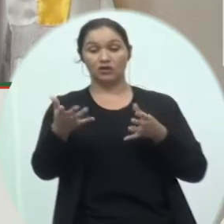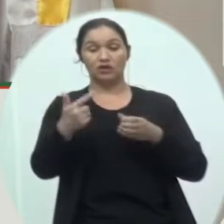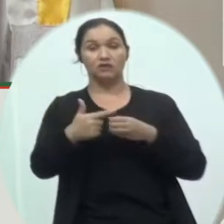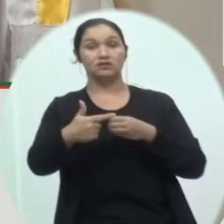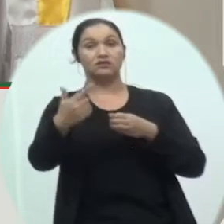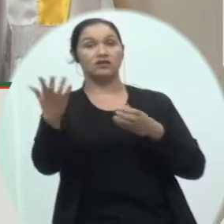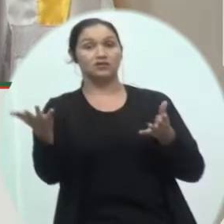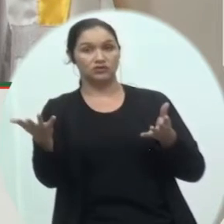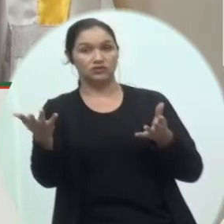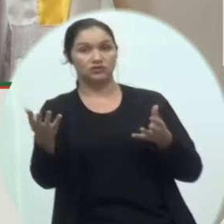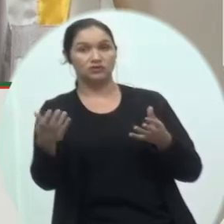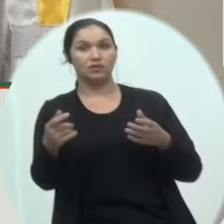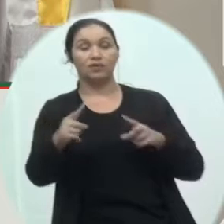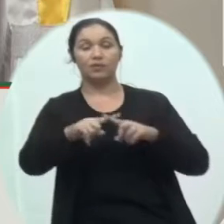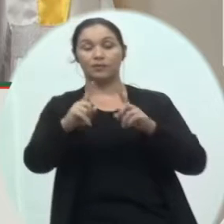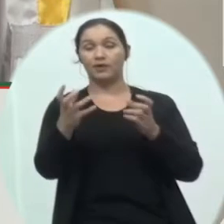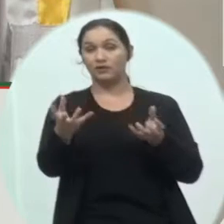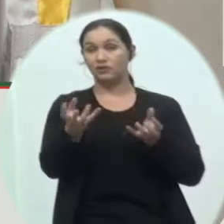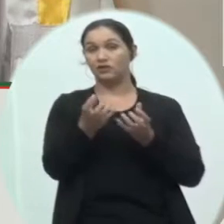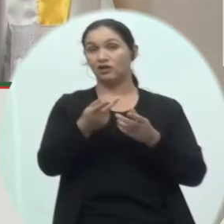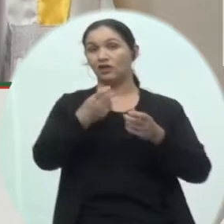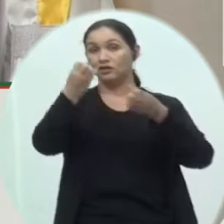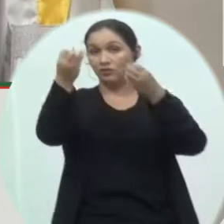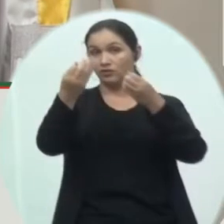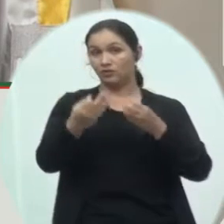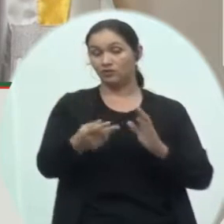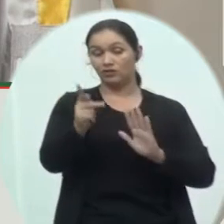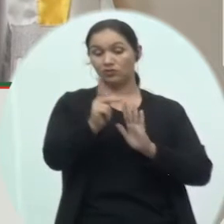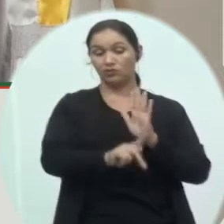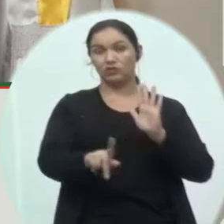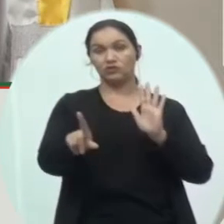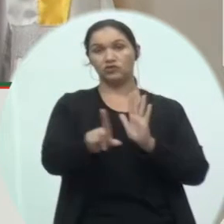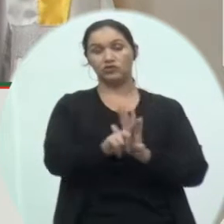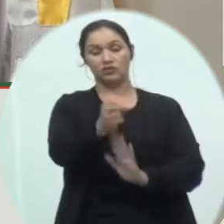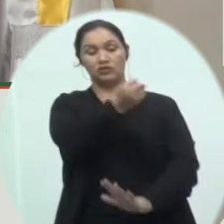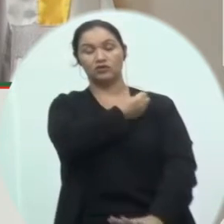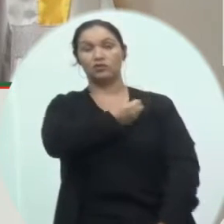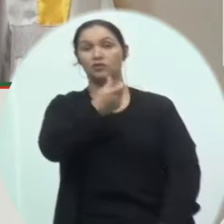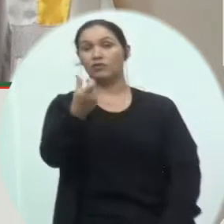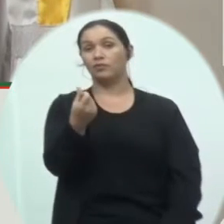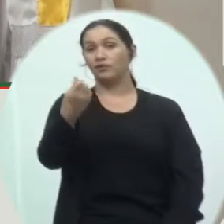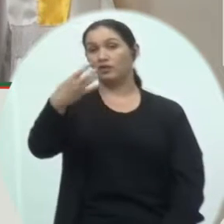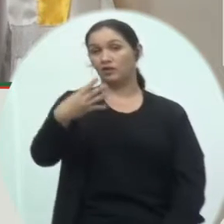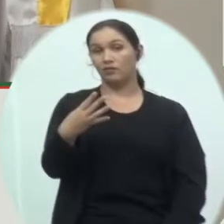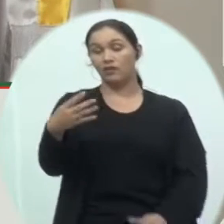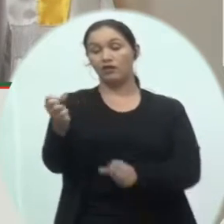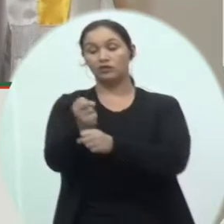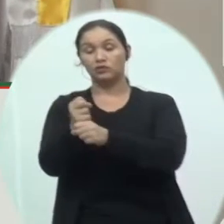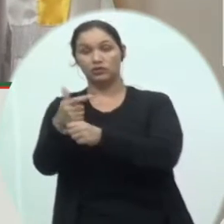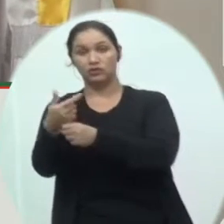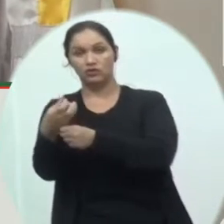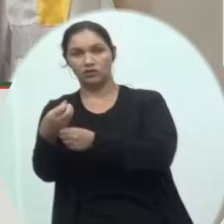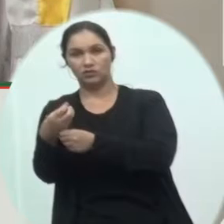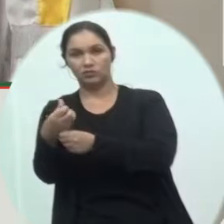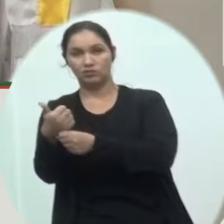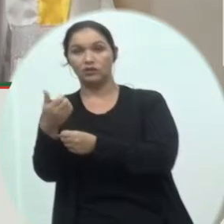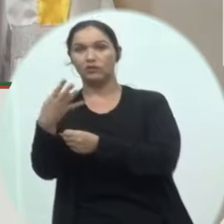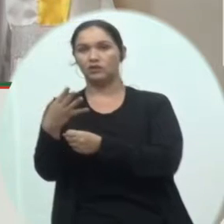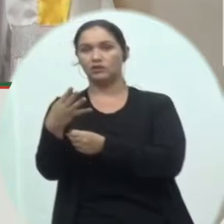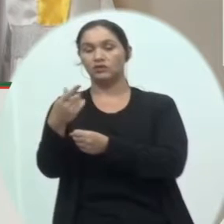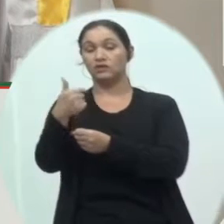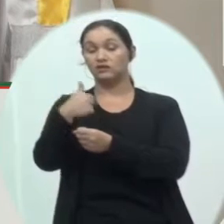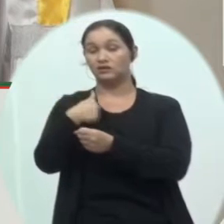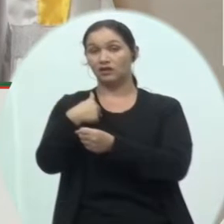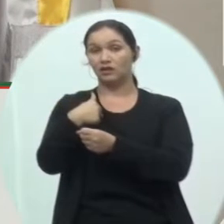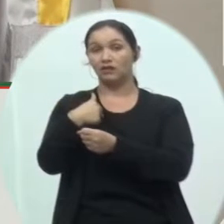presidente, é de um projeto de lei de 6432 de 2014, no qual eu estava como